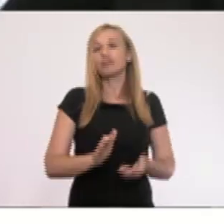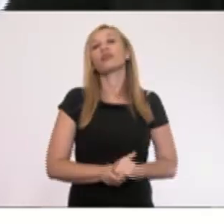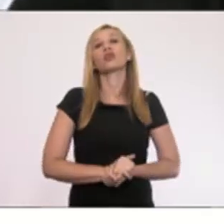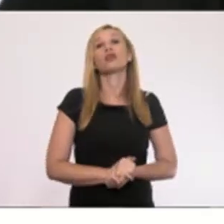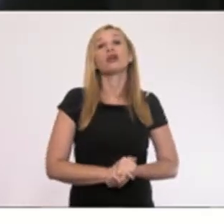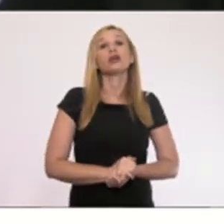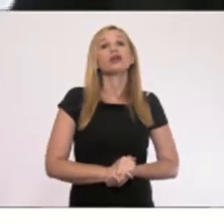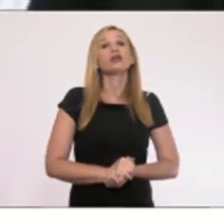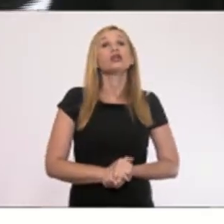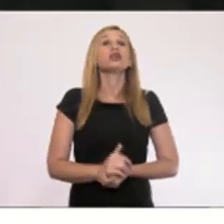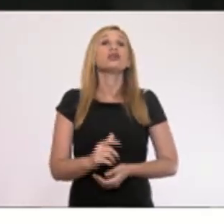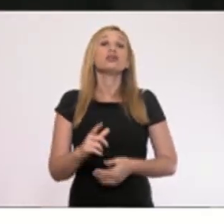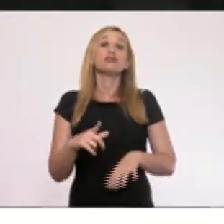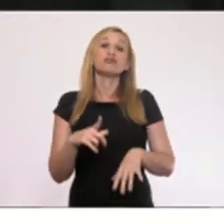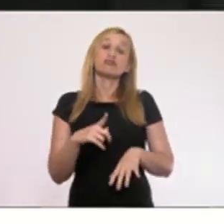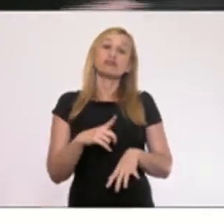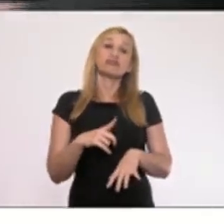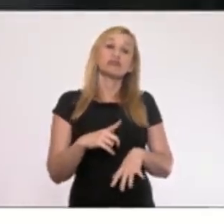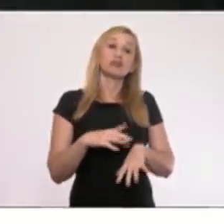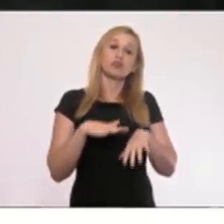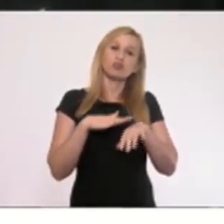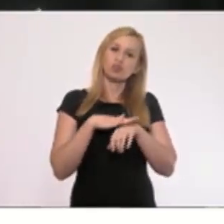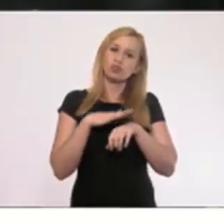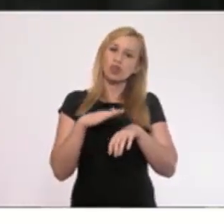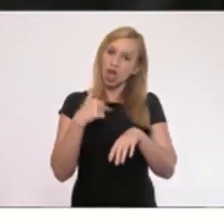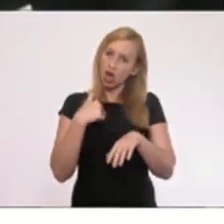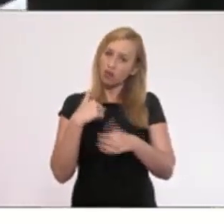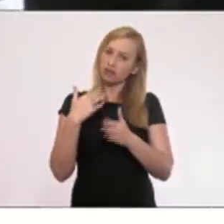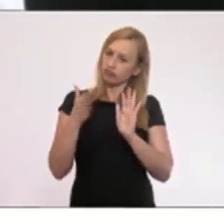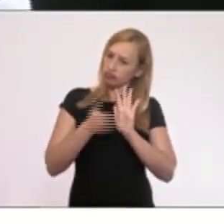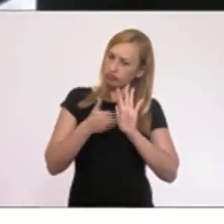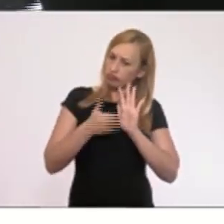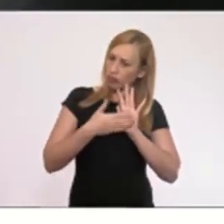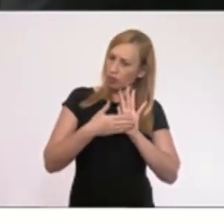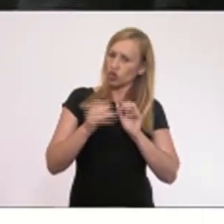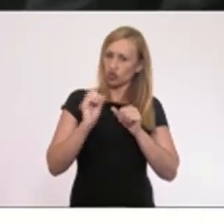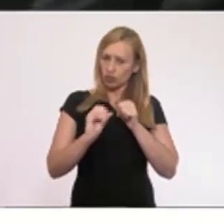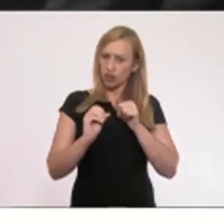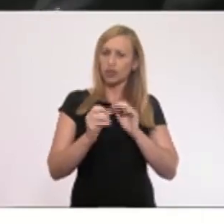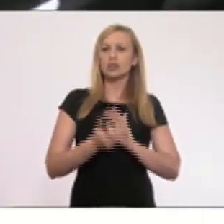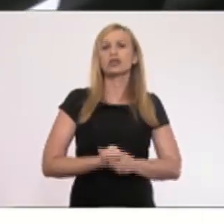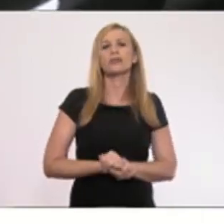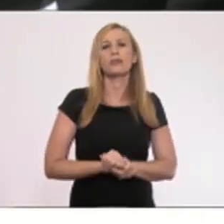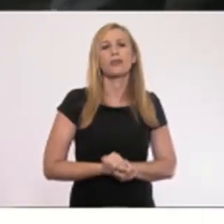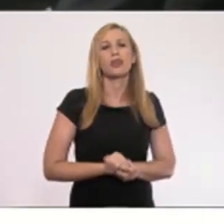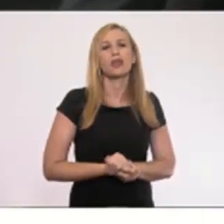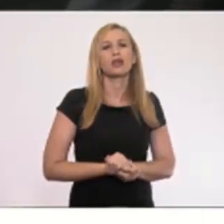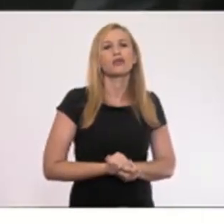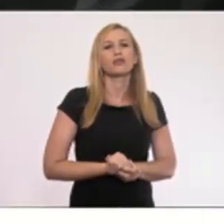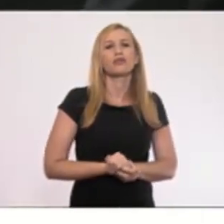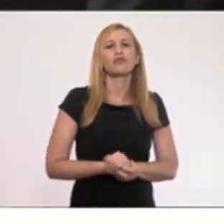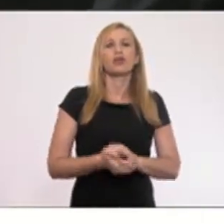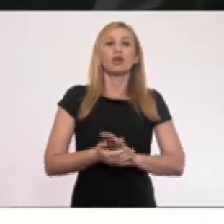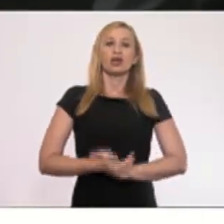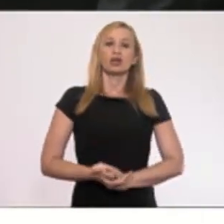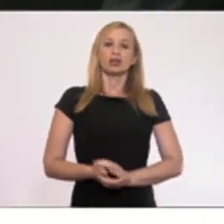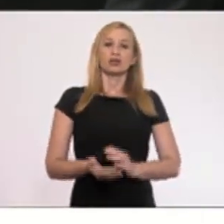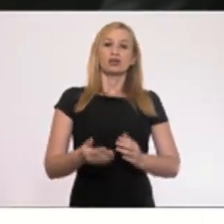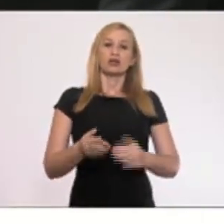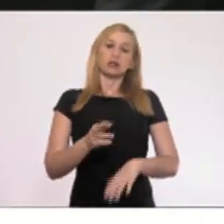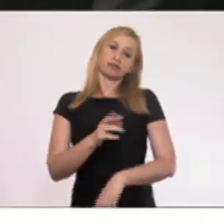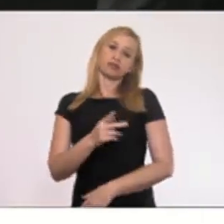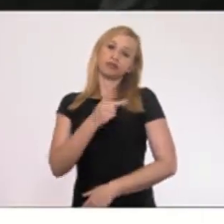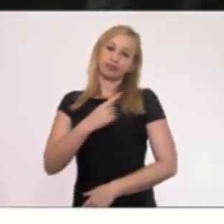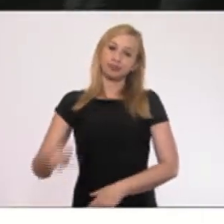foi feita uma conversa, eu fiz uma proposta para a presidente da Comissão de Saúde, a presidente da Comissão